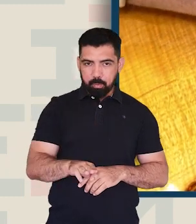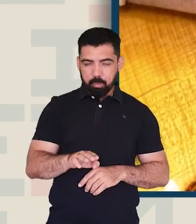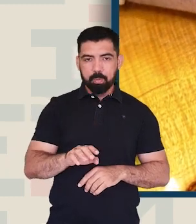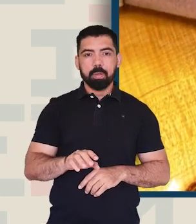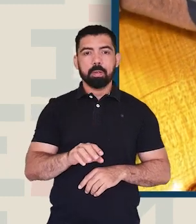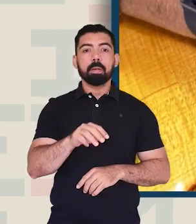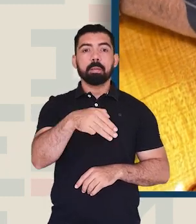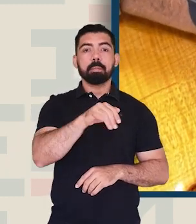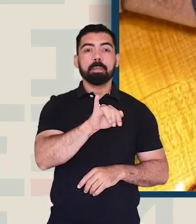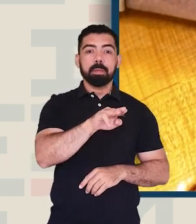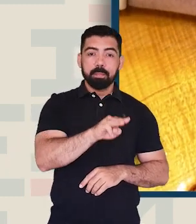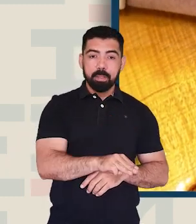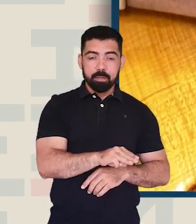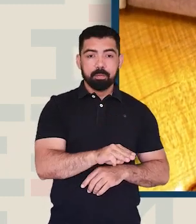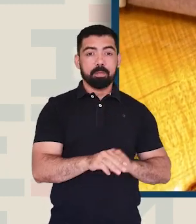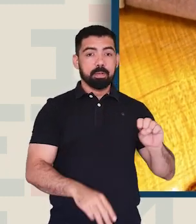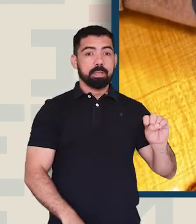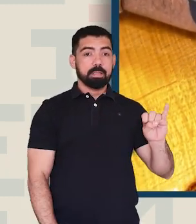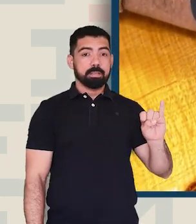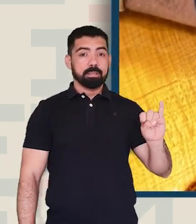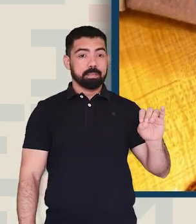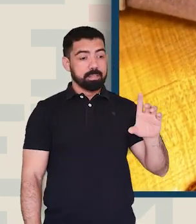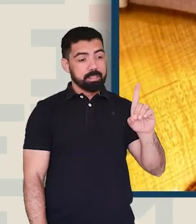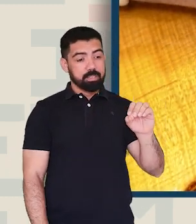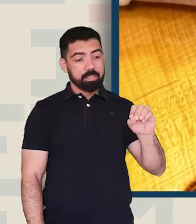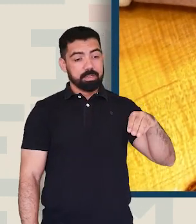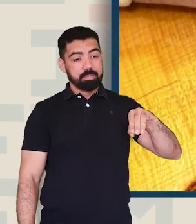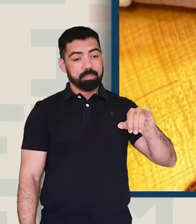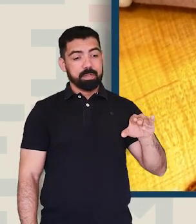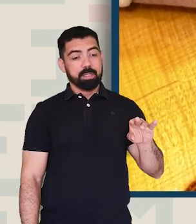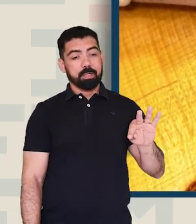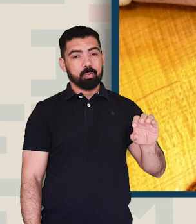menor, Mi menor e o Si meio diminuto.